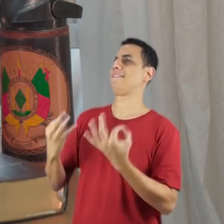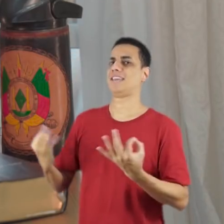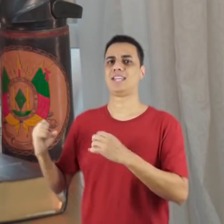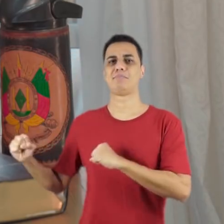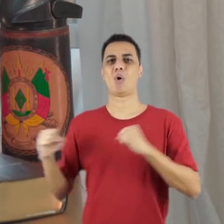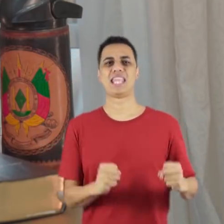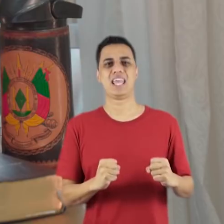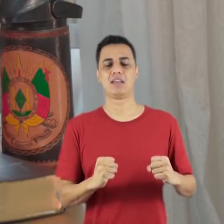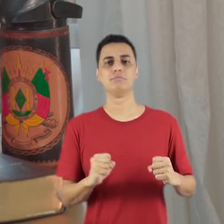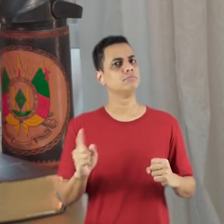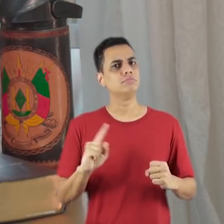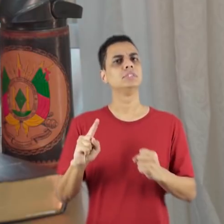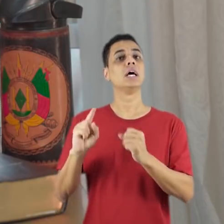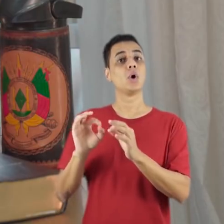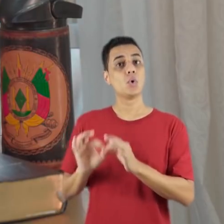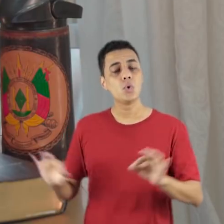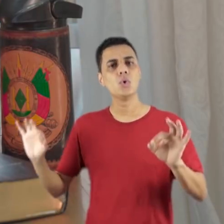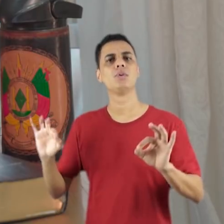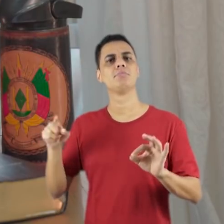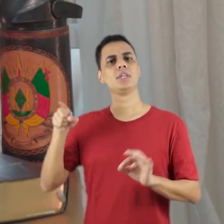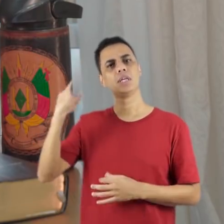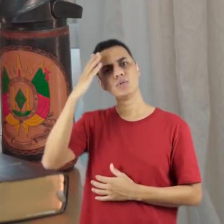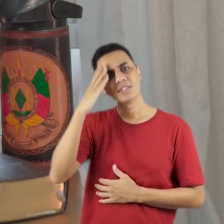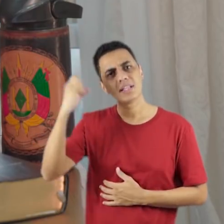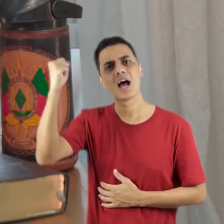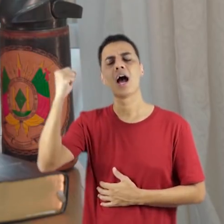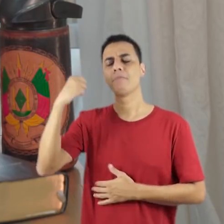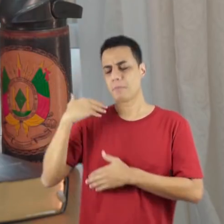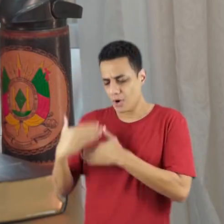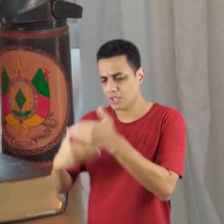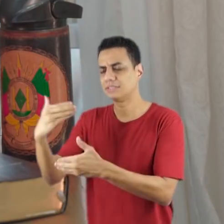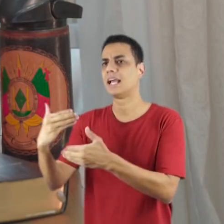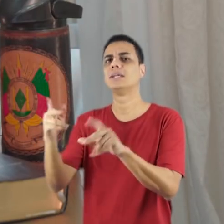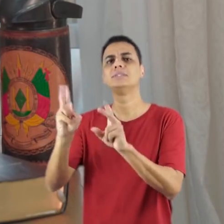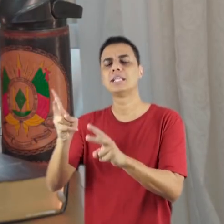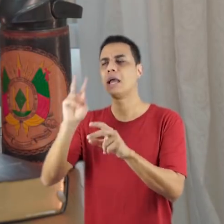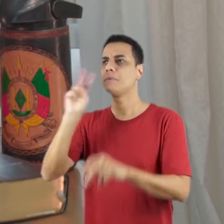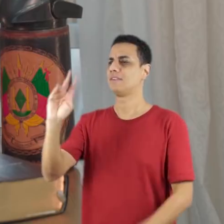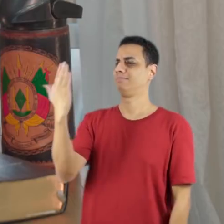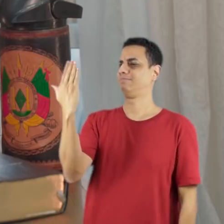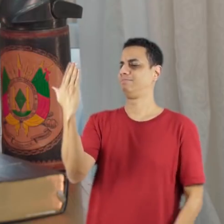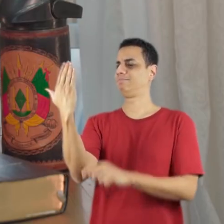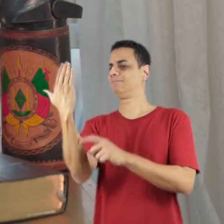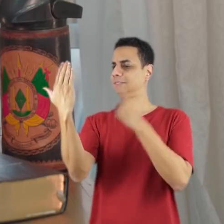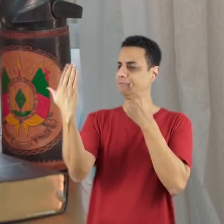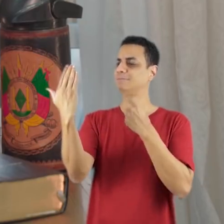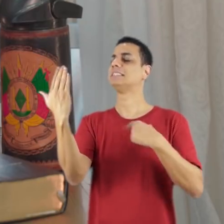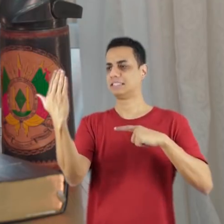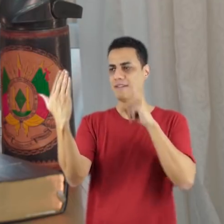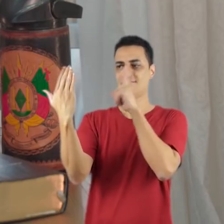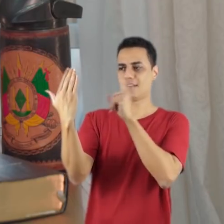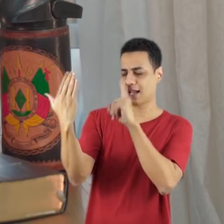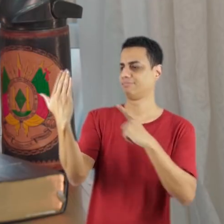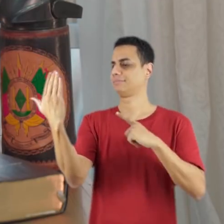no processo de se tornar um sábio, ele decide se olhar no espelho e dar nome aos seus defeitos de caráter, às suas fragilidades, e de